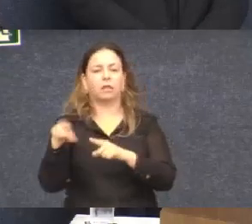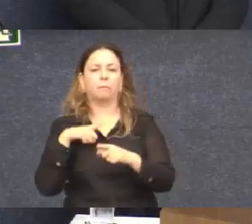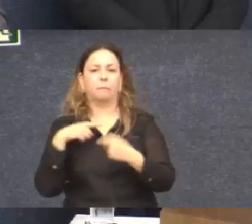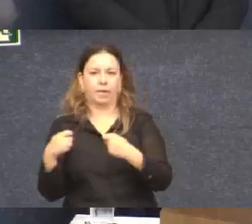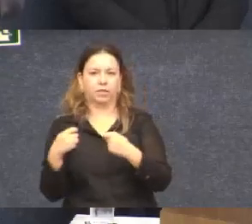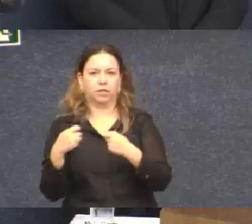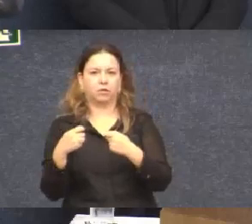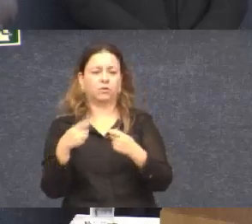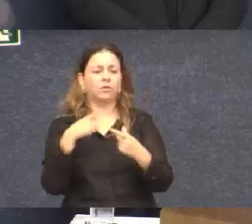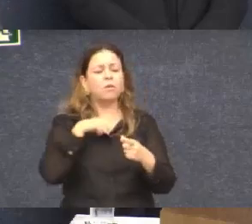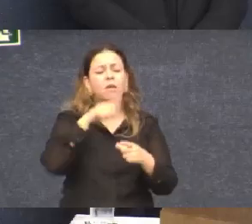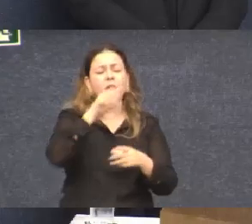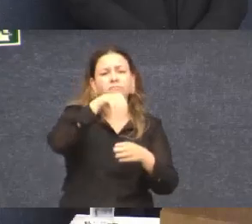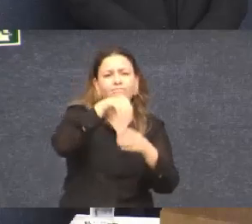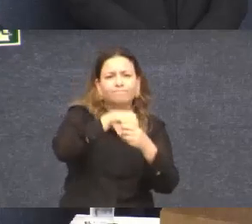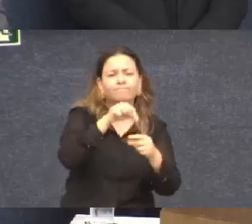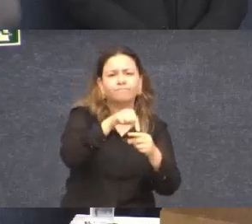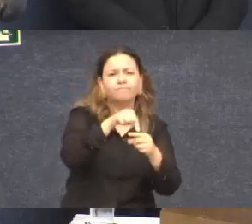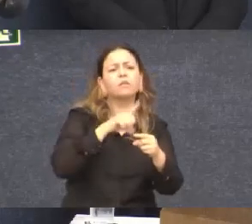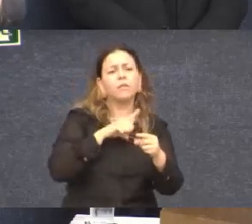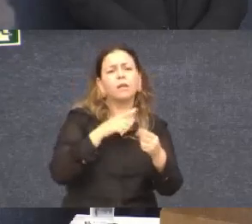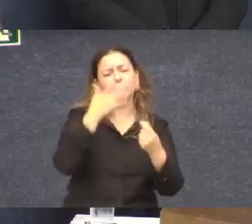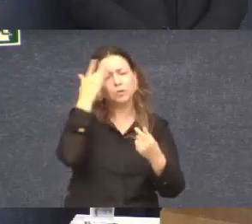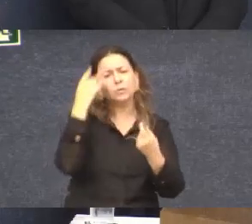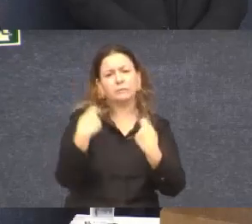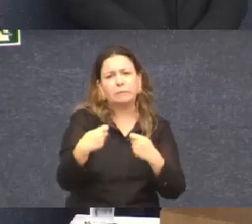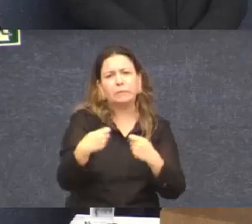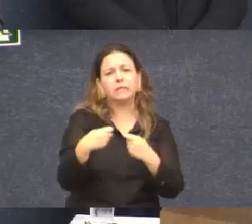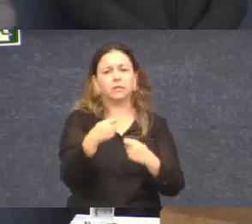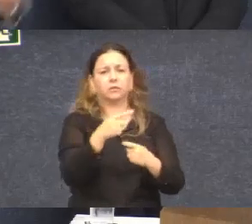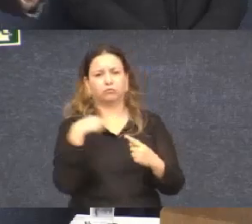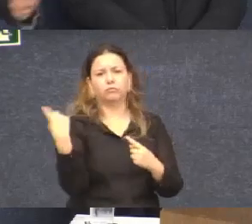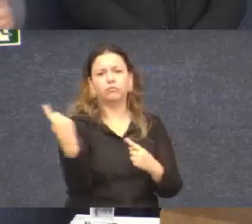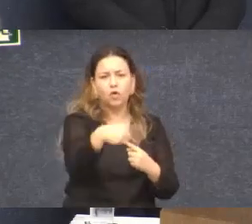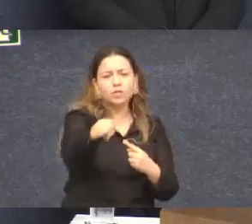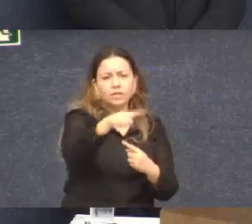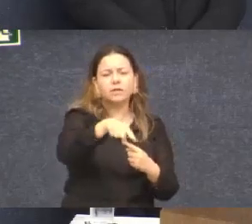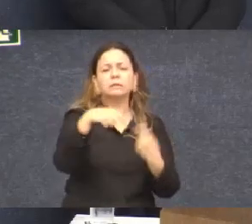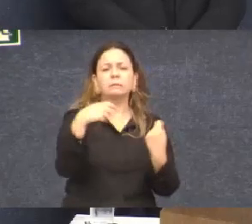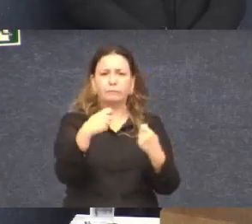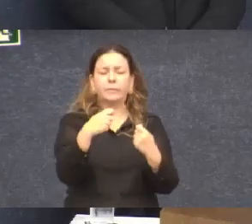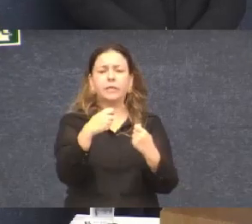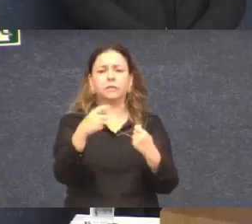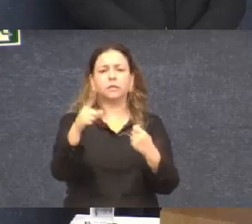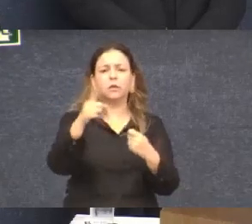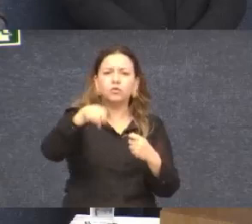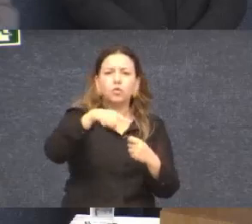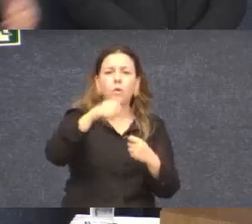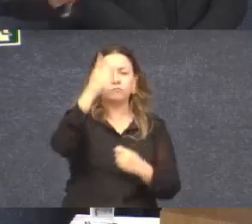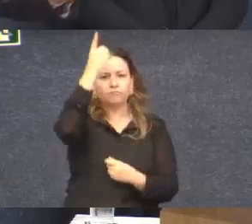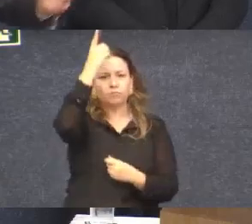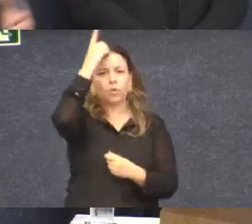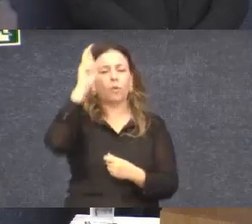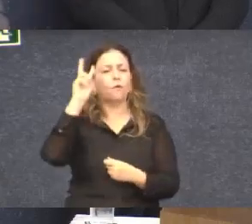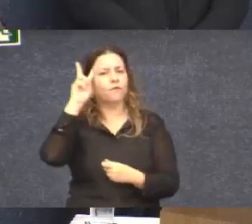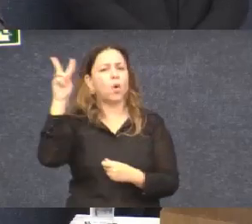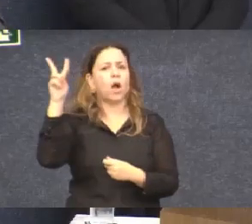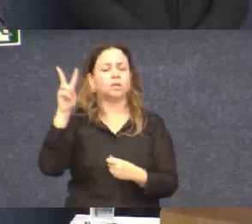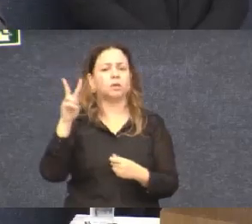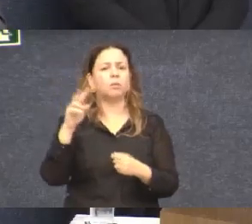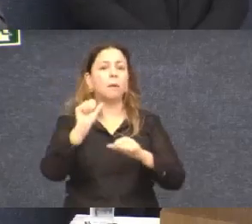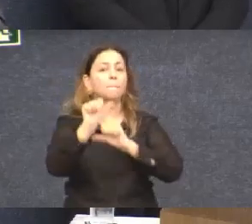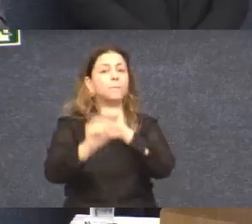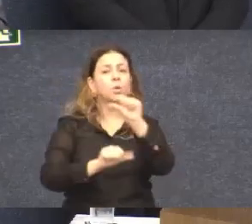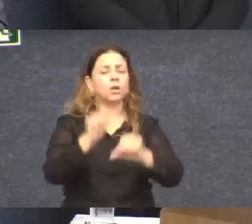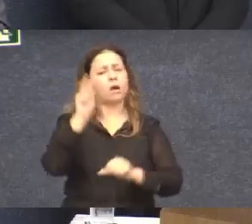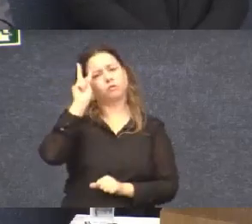tem muita gente que precisa de você, que precisa do seu trabalho, que precisa da sua vocação para mudar a sua história